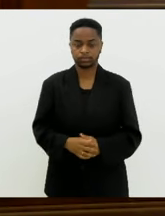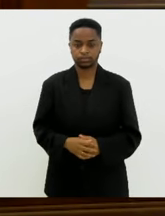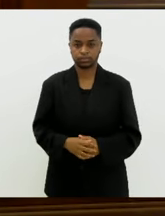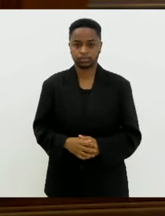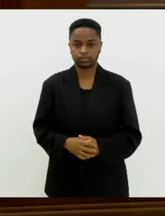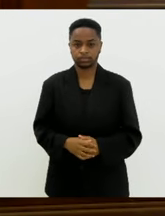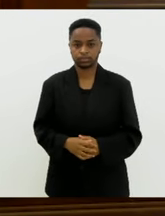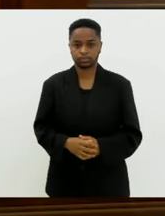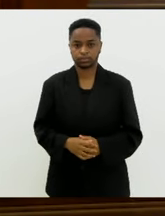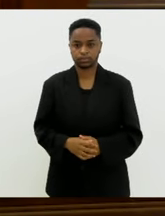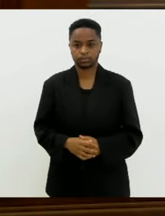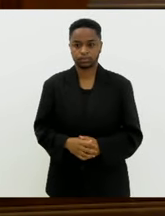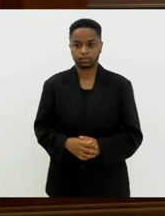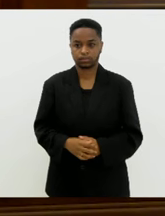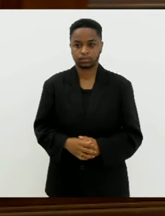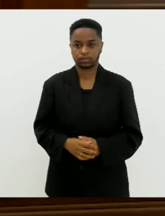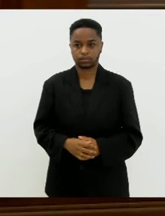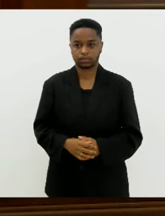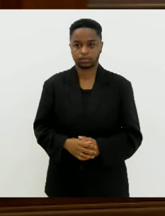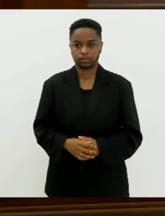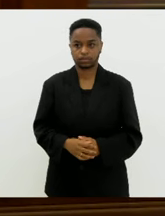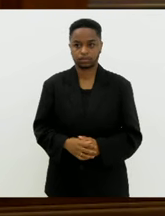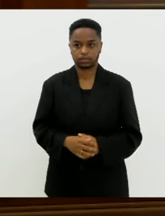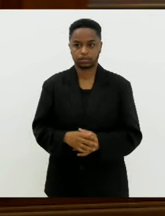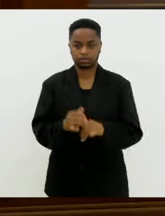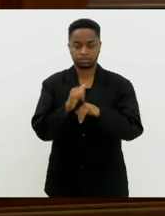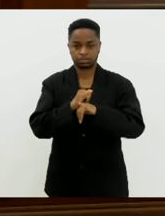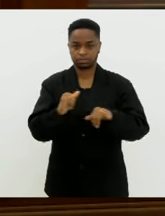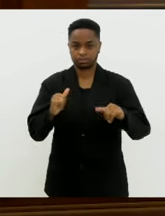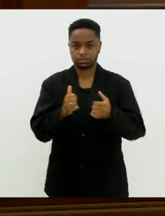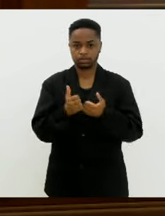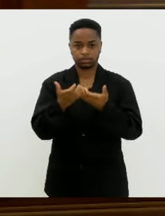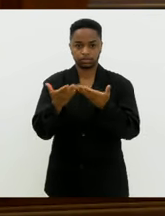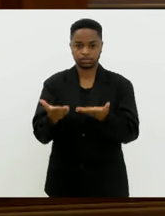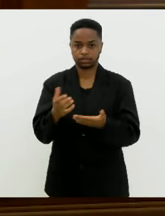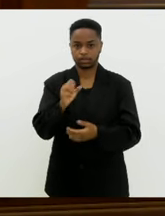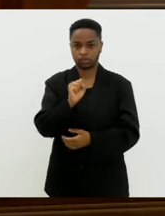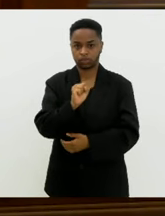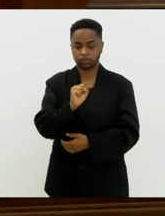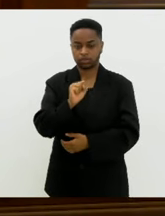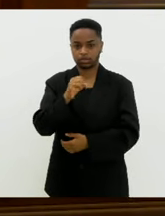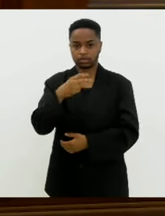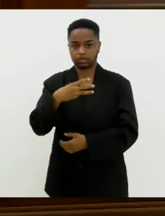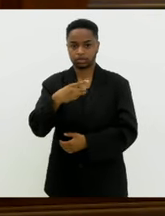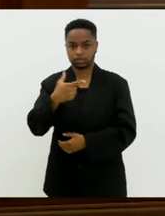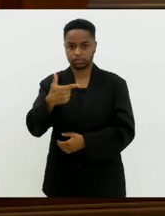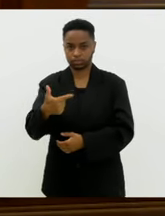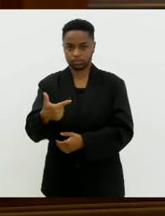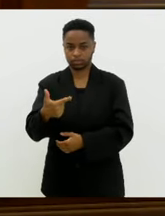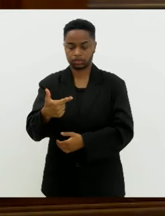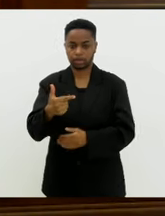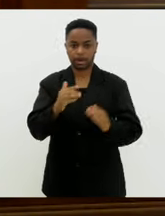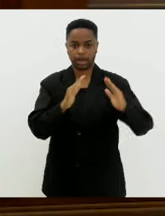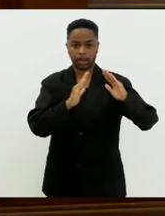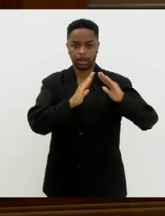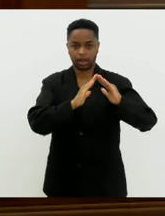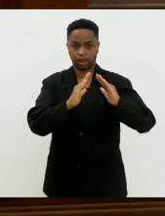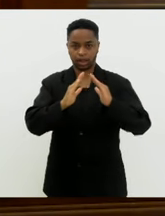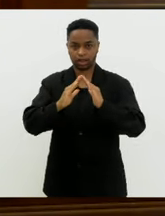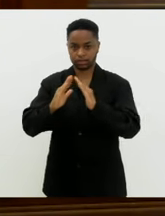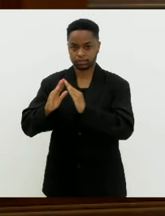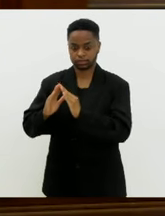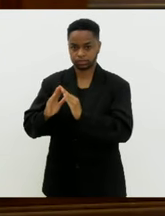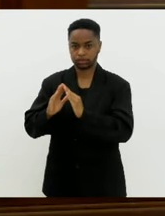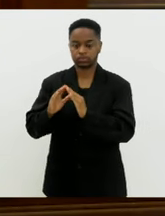Silva, para realizar a entrega de 832 unidades habitacionais do